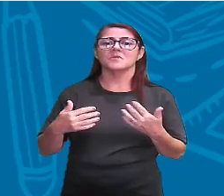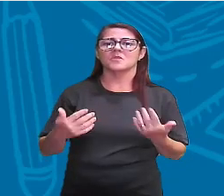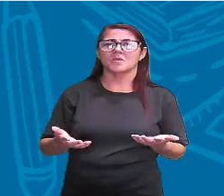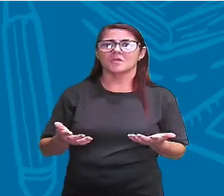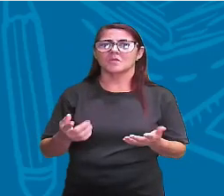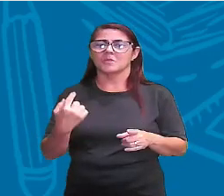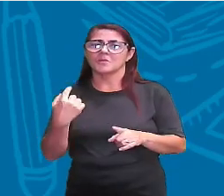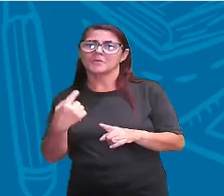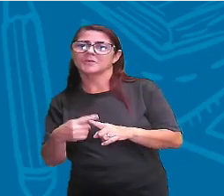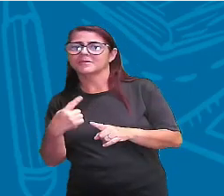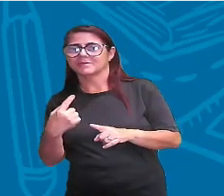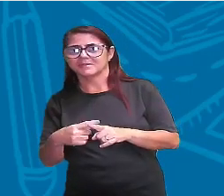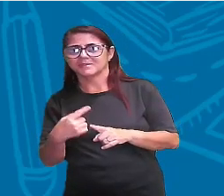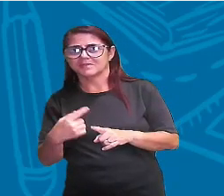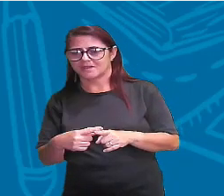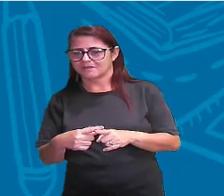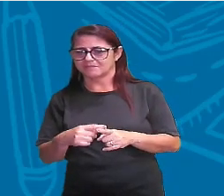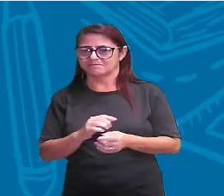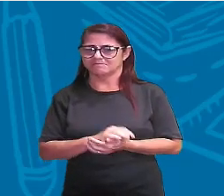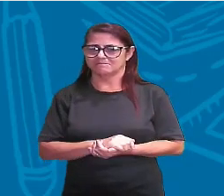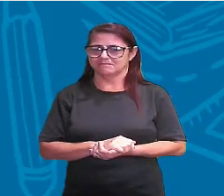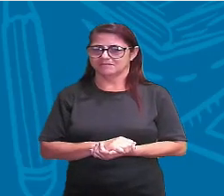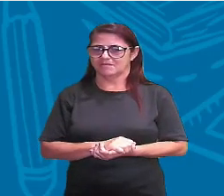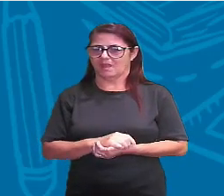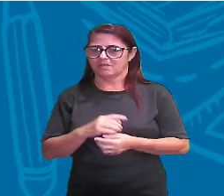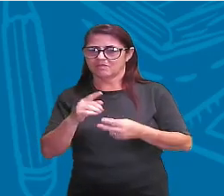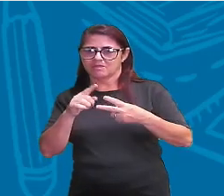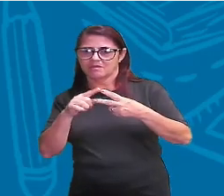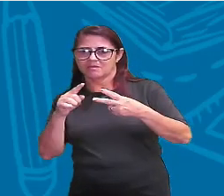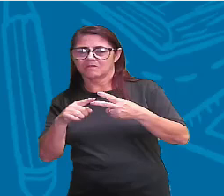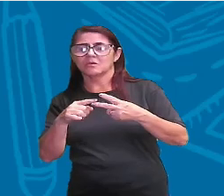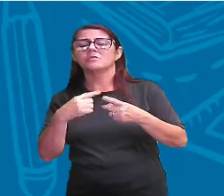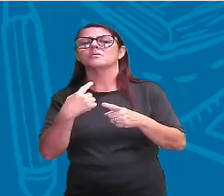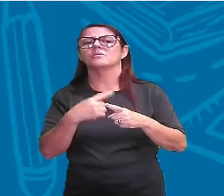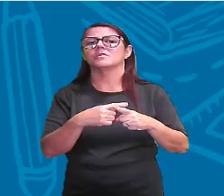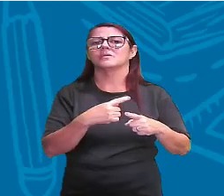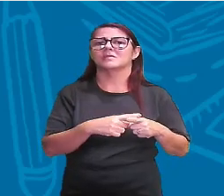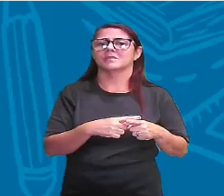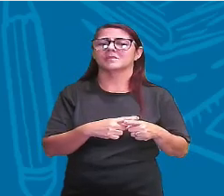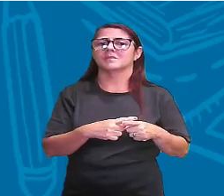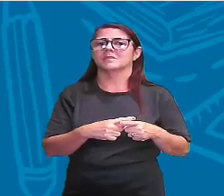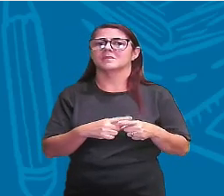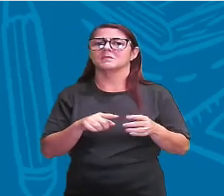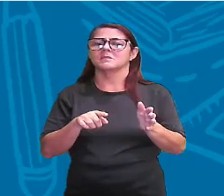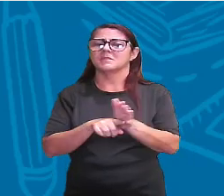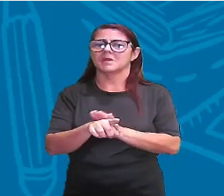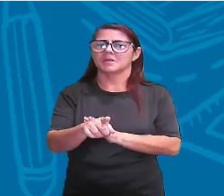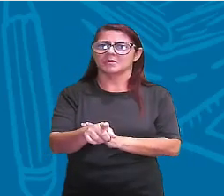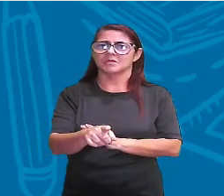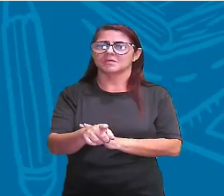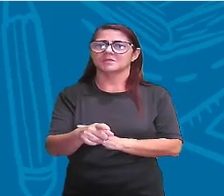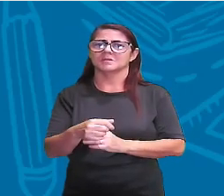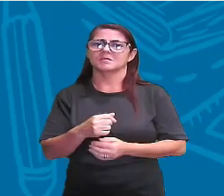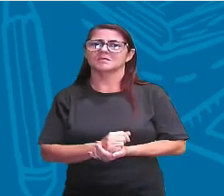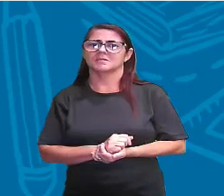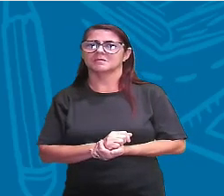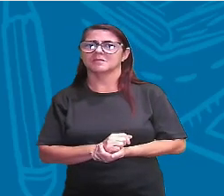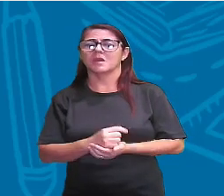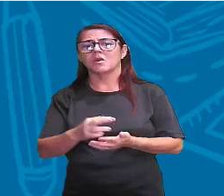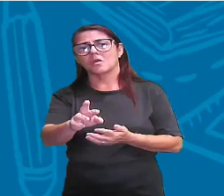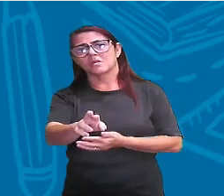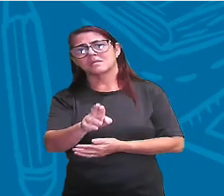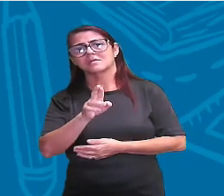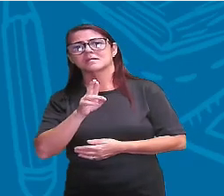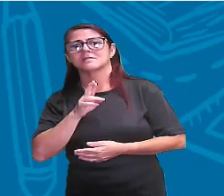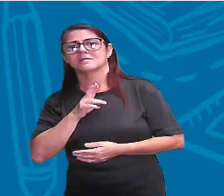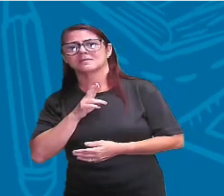o porquê, só temos dois tipos de porquês no inglês, why, que pergunta, e because, quando se